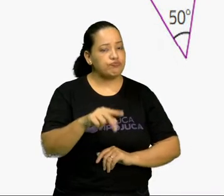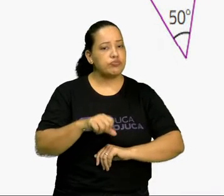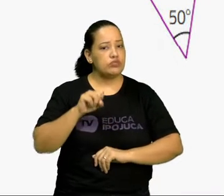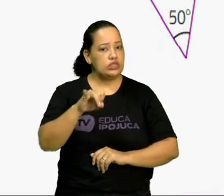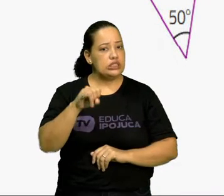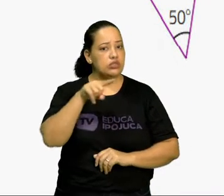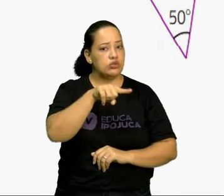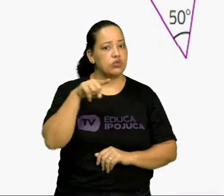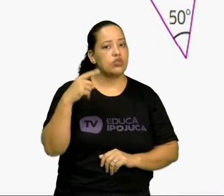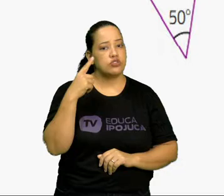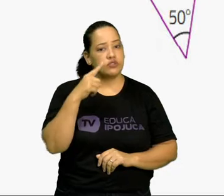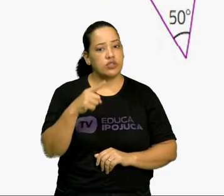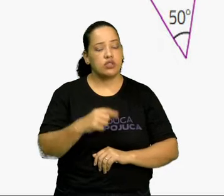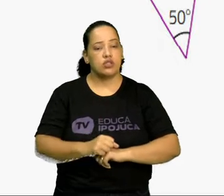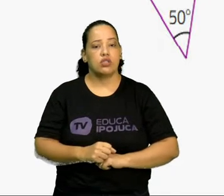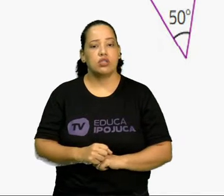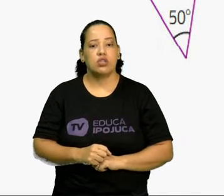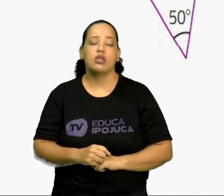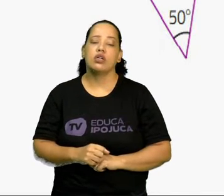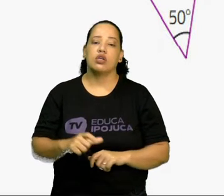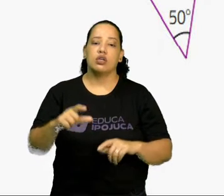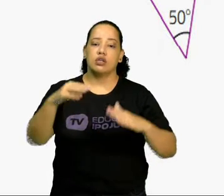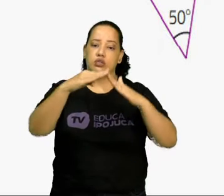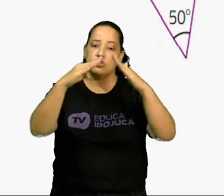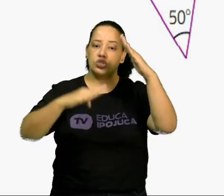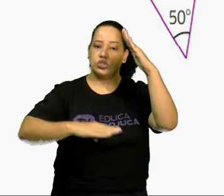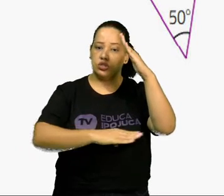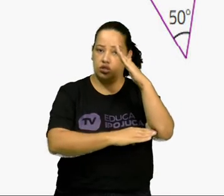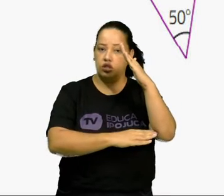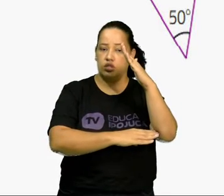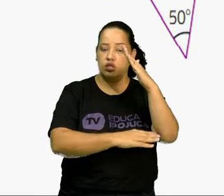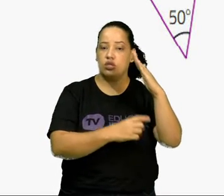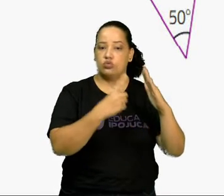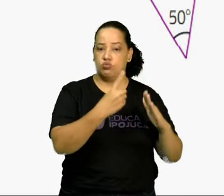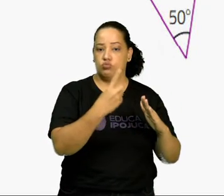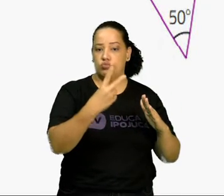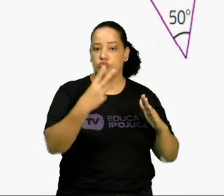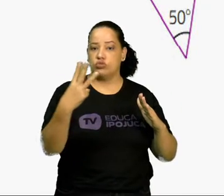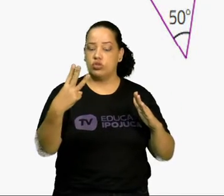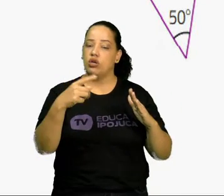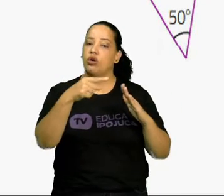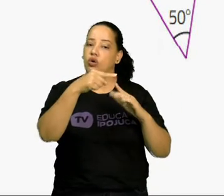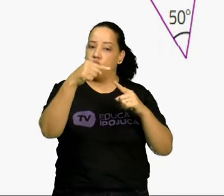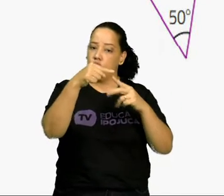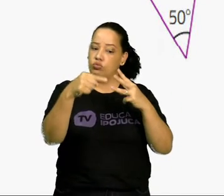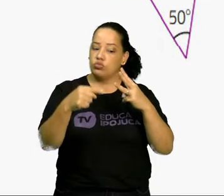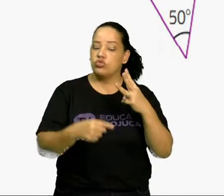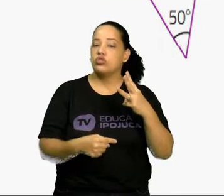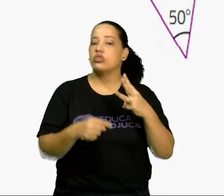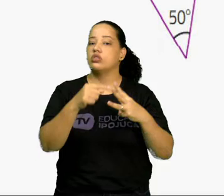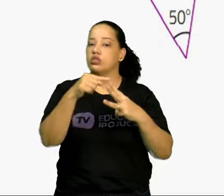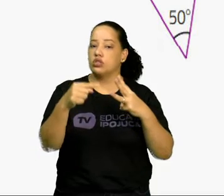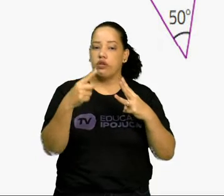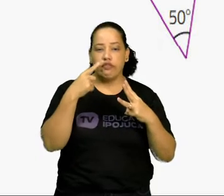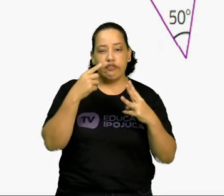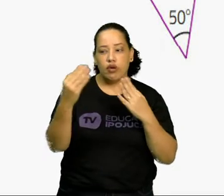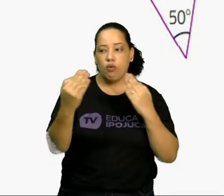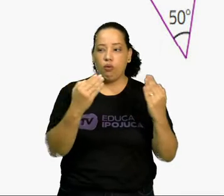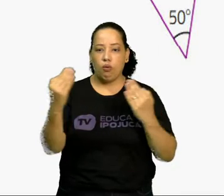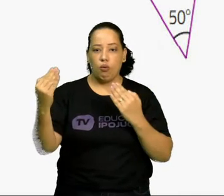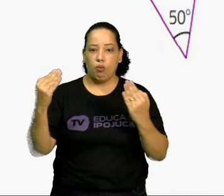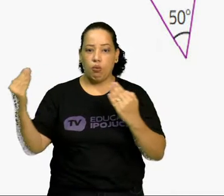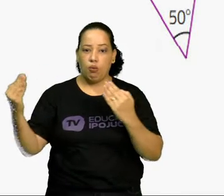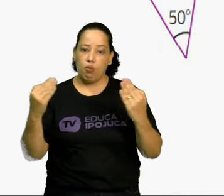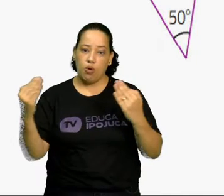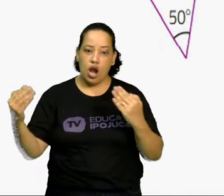podemos ou não garantir que os três triângulos são congruentes e indique o caso que garanta